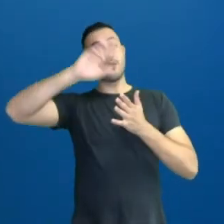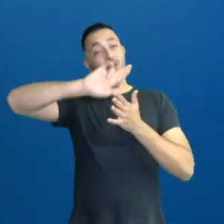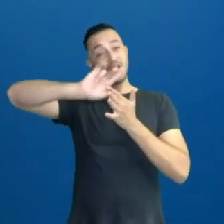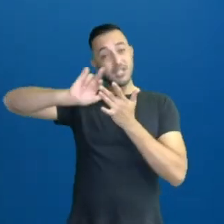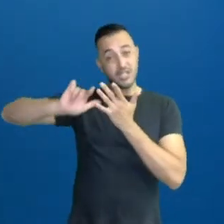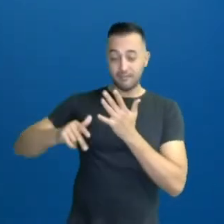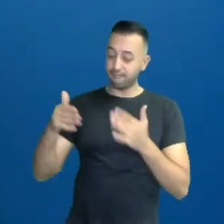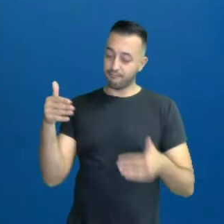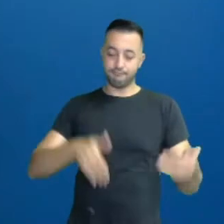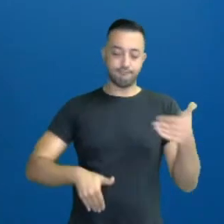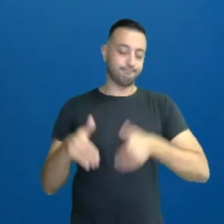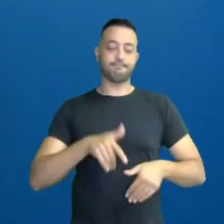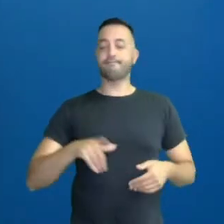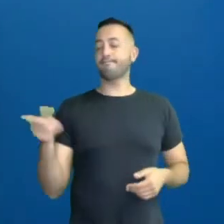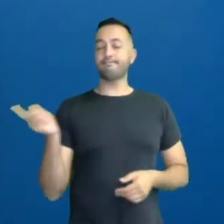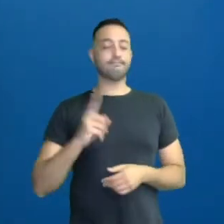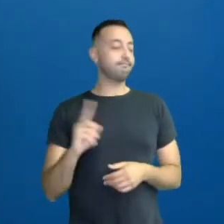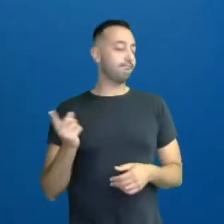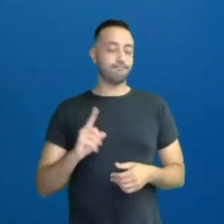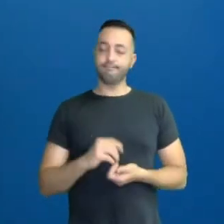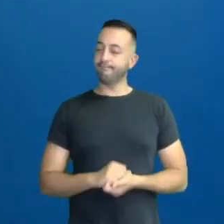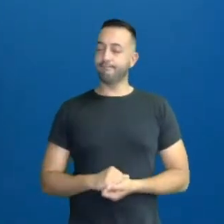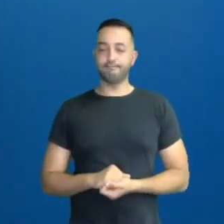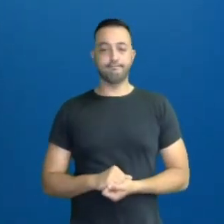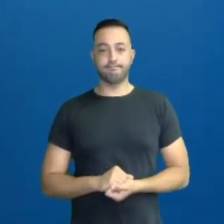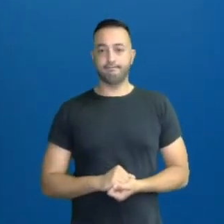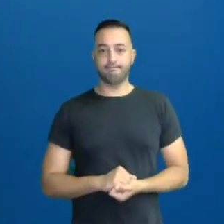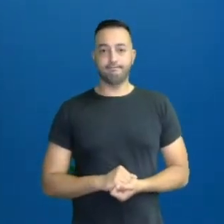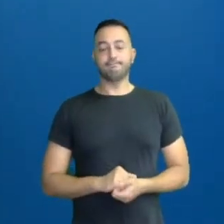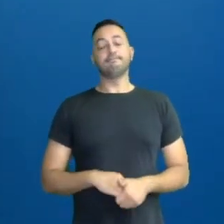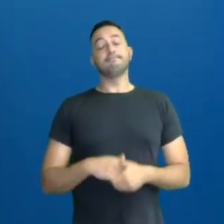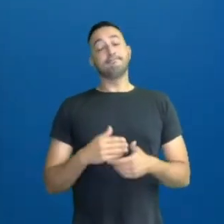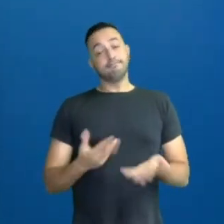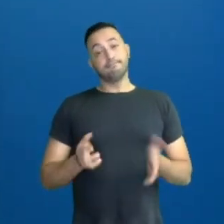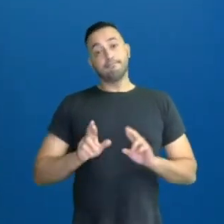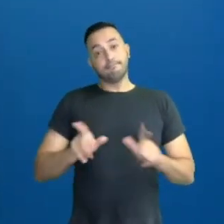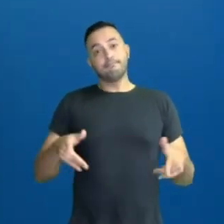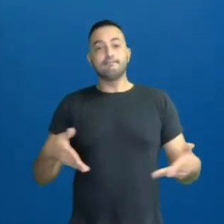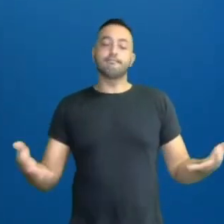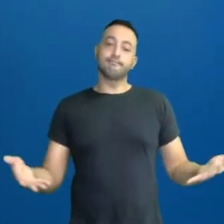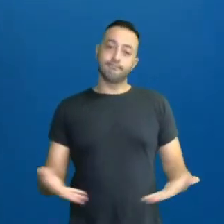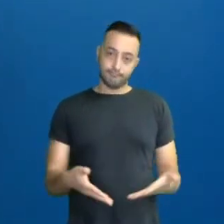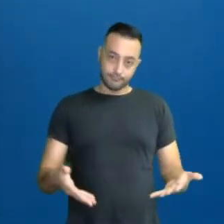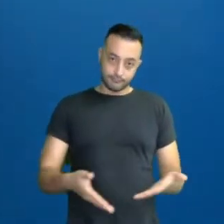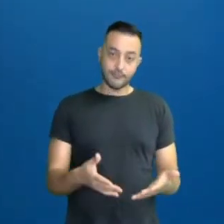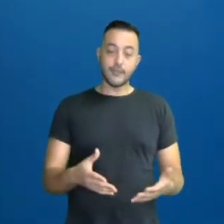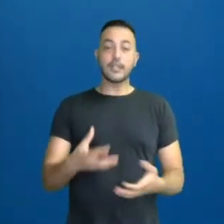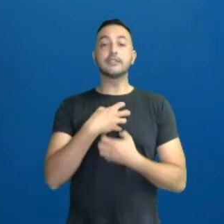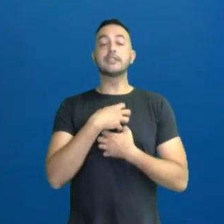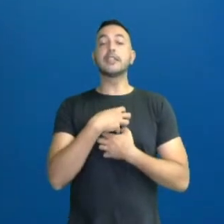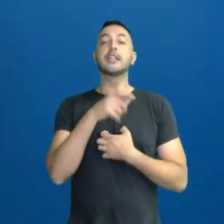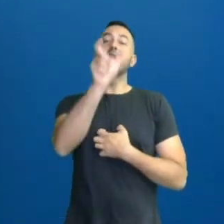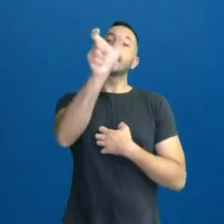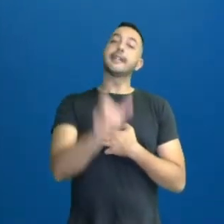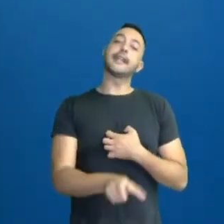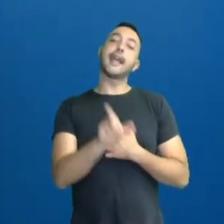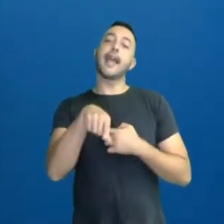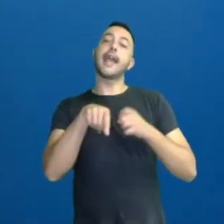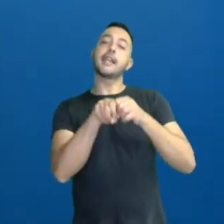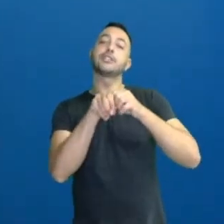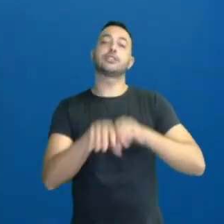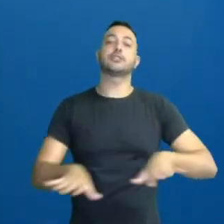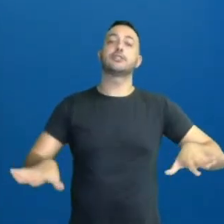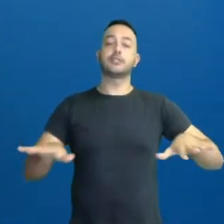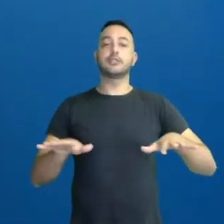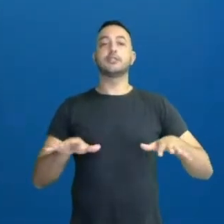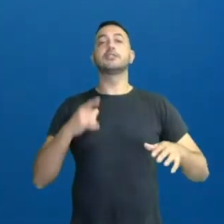não podiam participar da vida política na Grécia. Diferente de hoje em dia, que o conceito de cidadania é estendido,